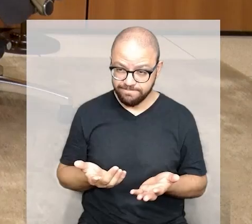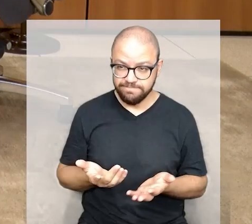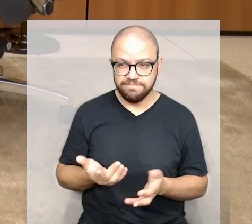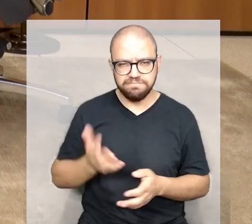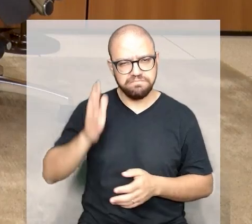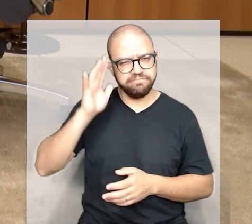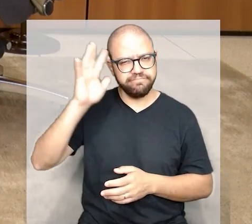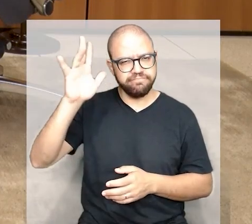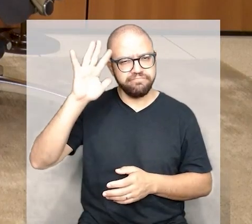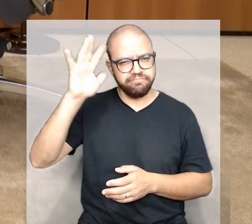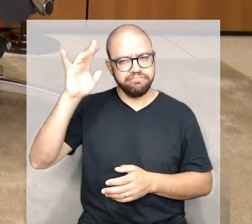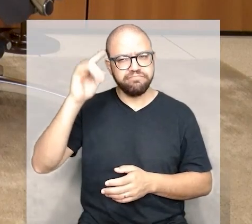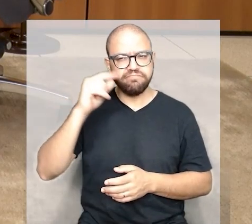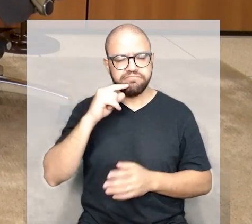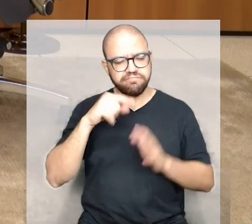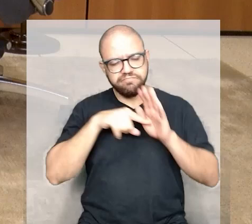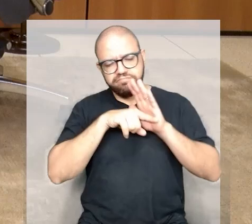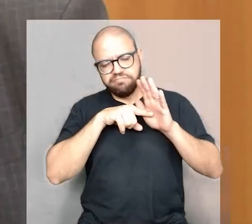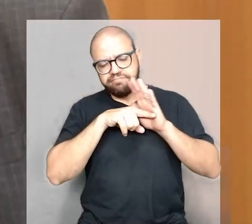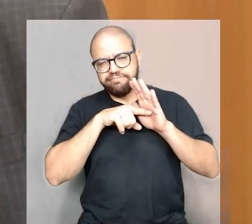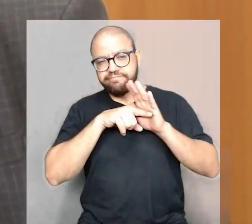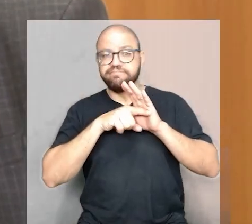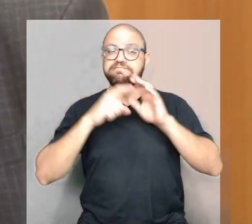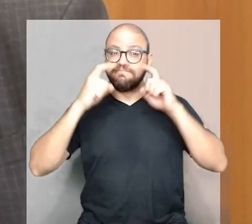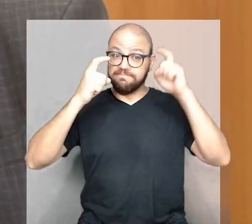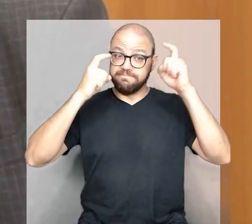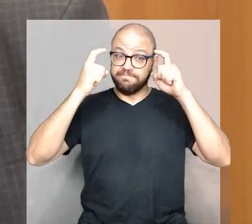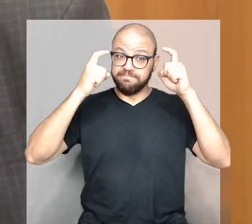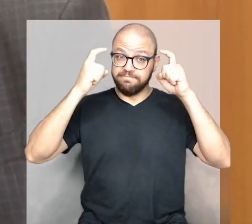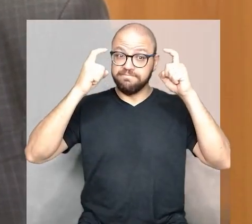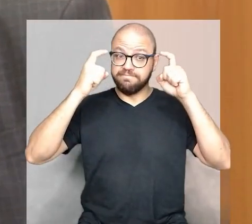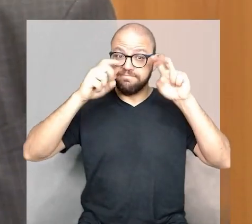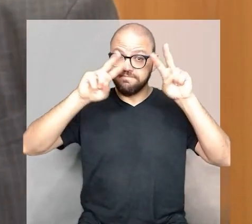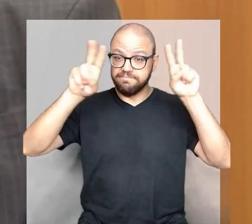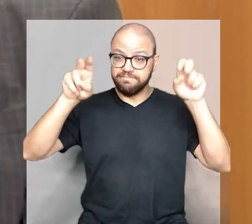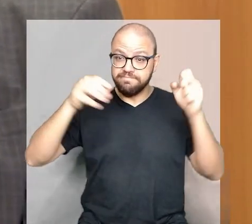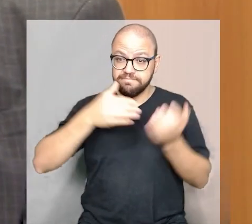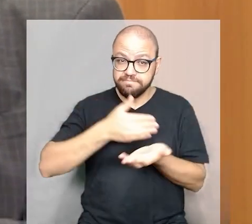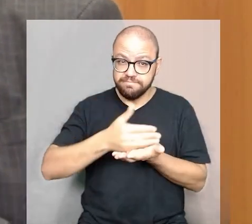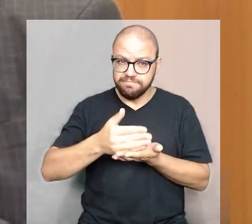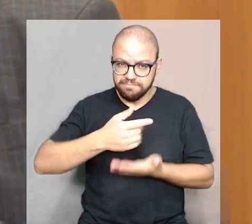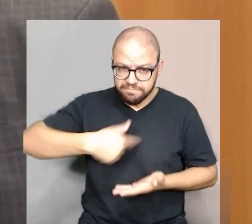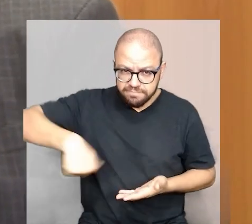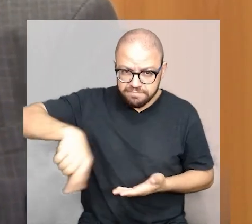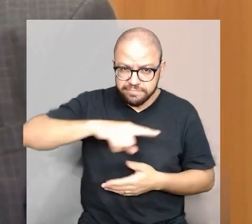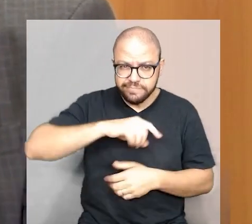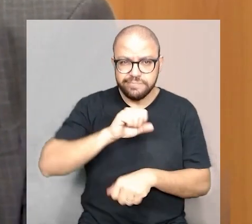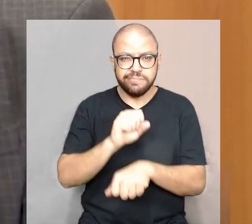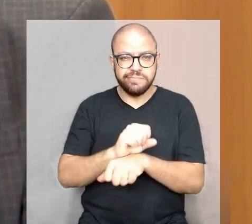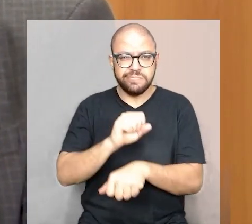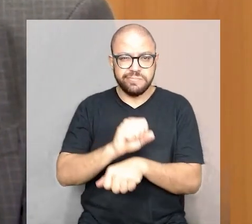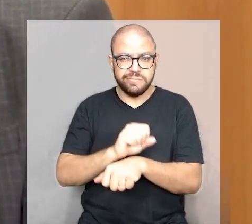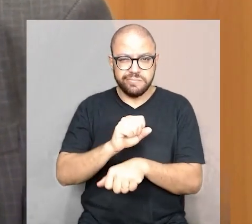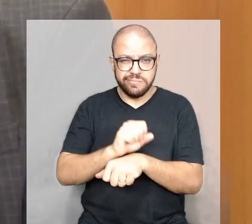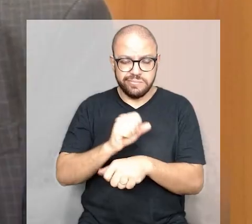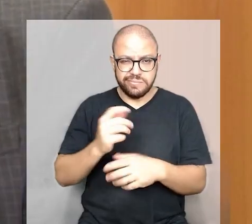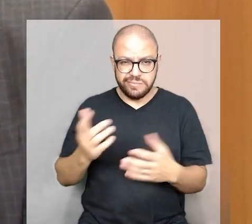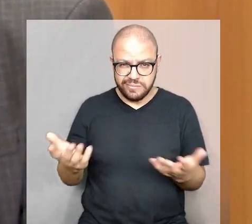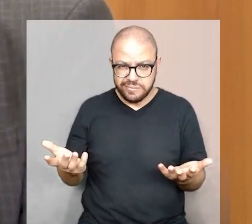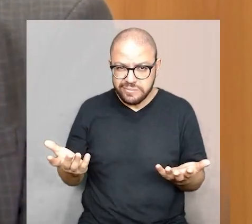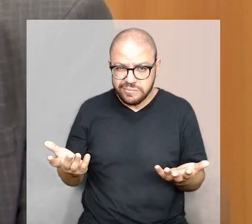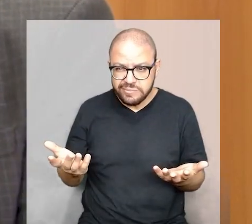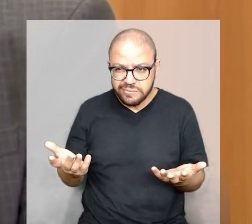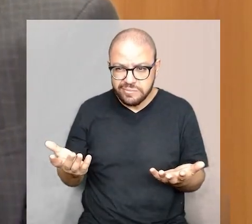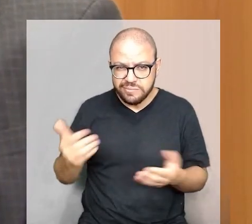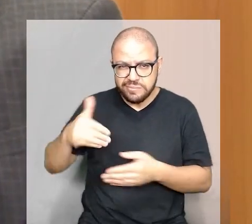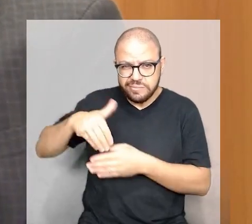Primeiro, um balanço de preocupação, porque foi um tema que surgiu. Nós não estávamos esperando esse tema ser